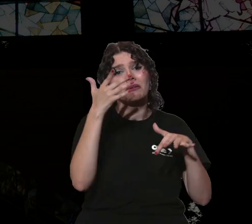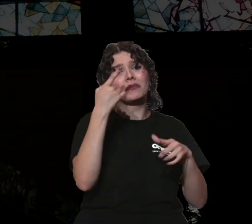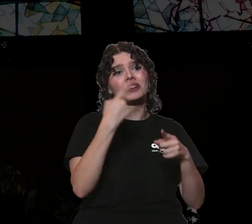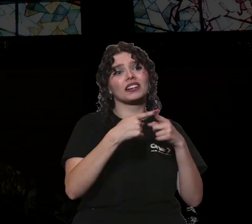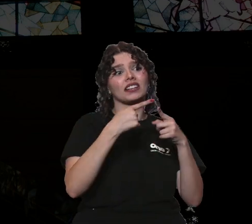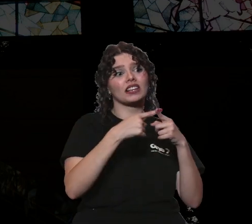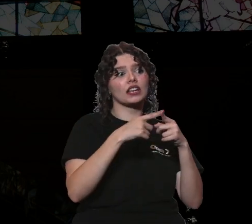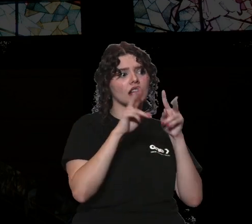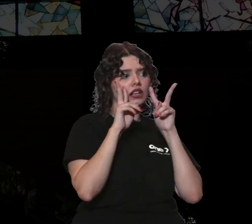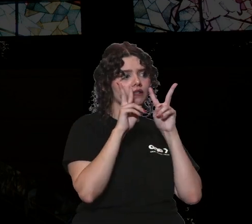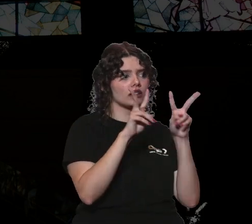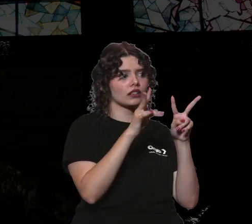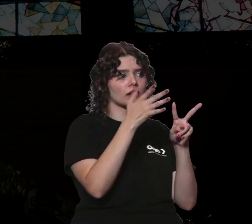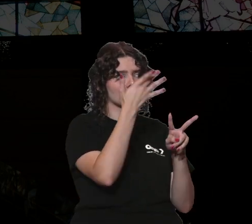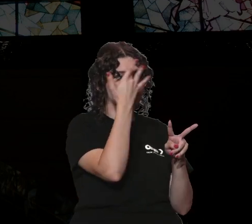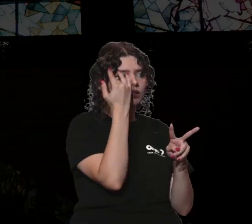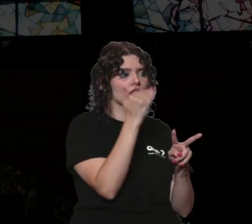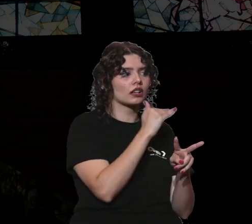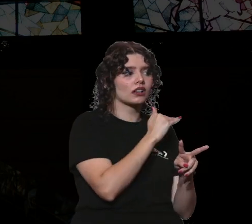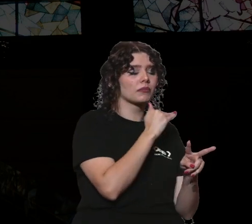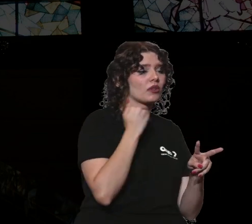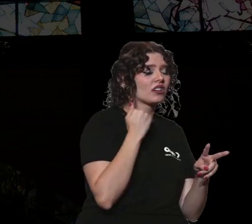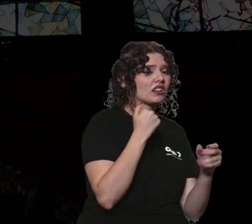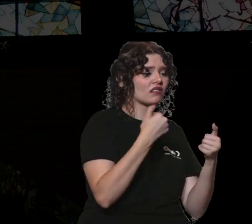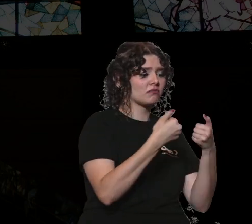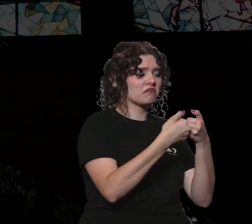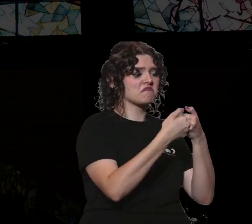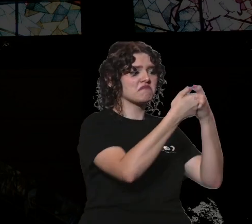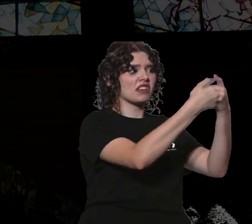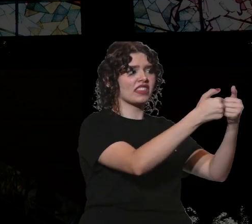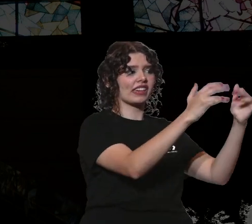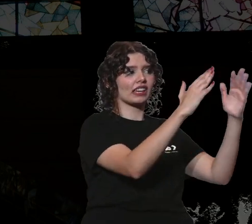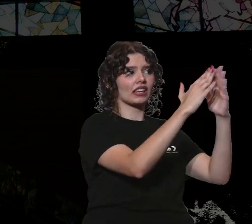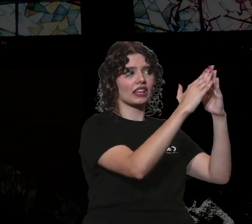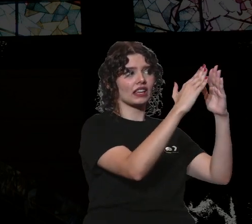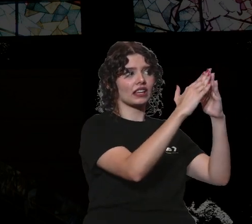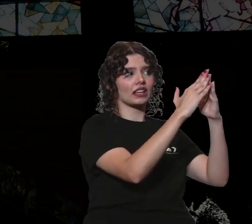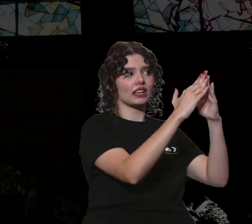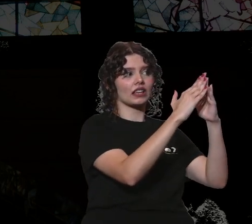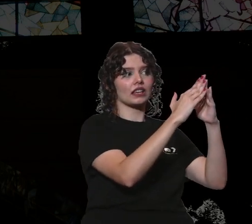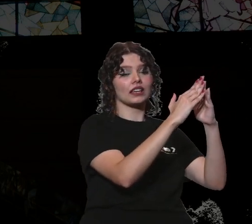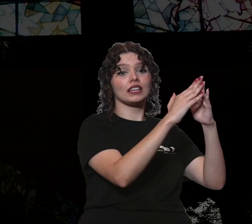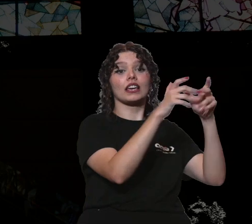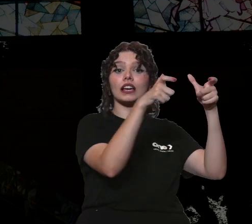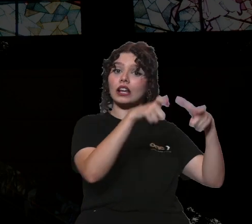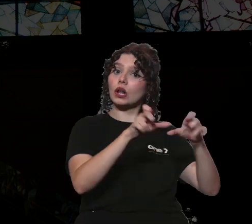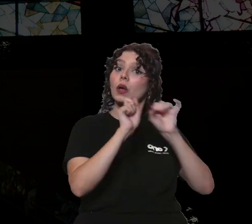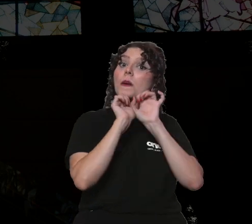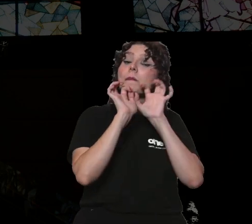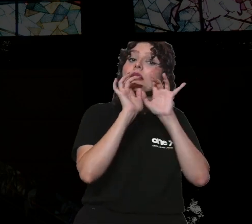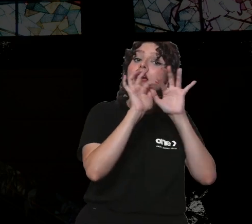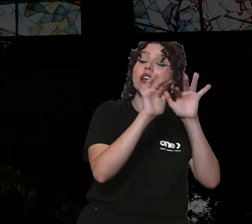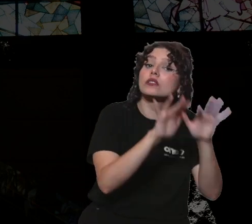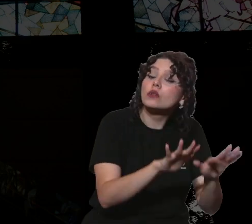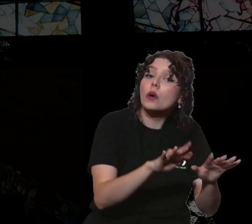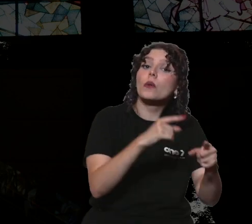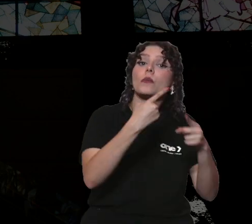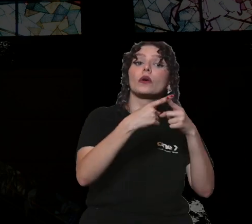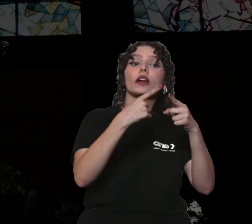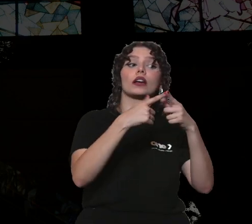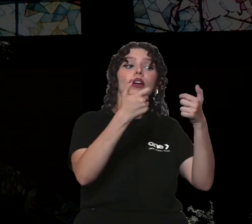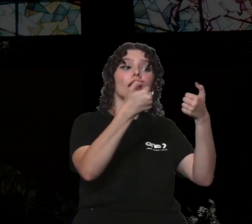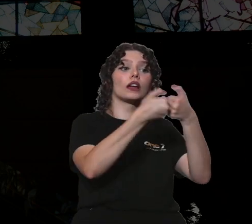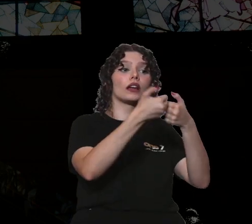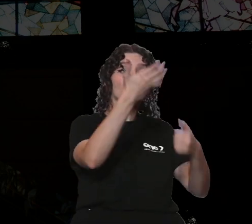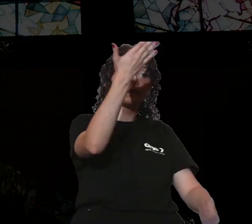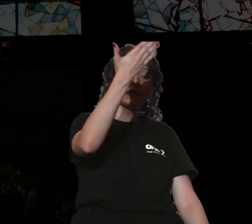morreu e ele desiste, ele deixa a arca ali. E a Bíblia diz que Obed-Edom é abençoado porque a arca da presença de